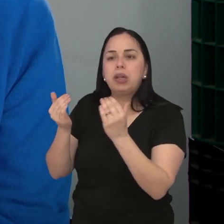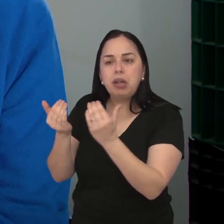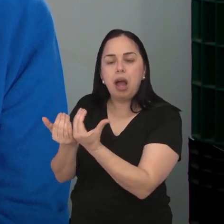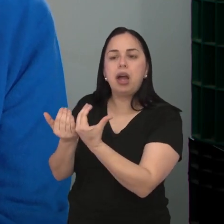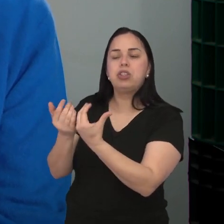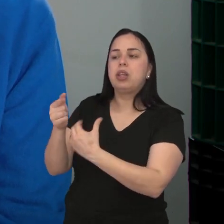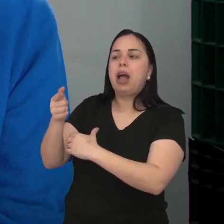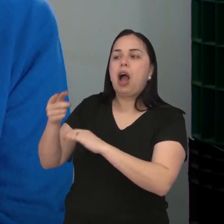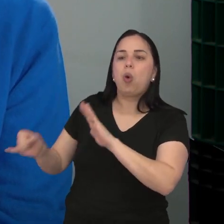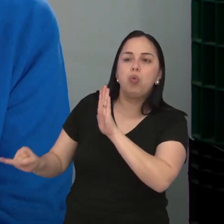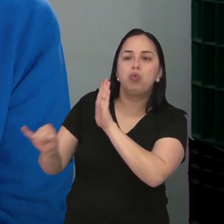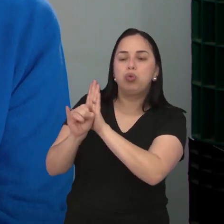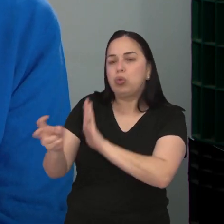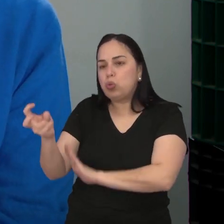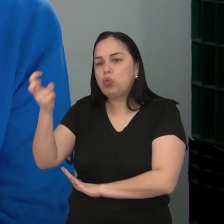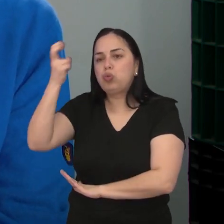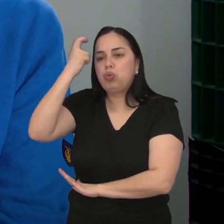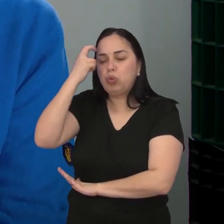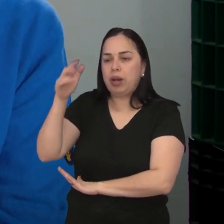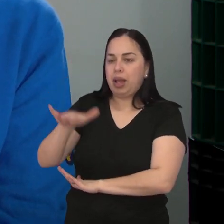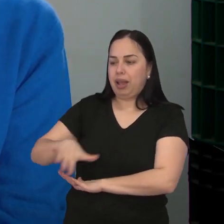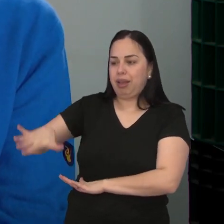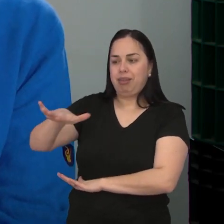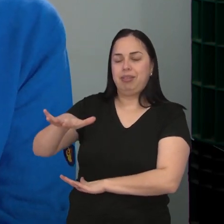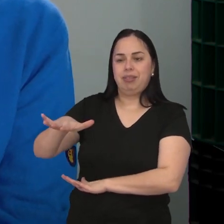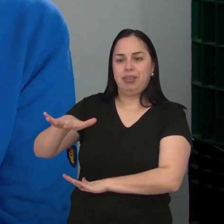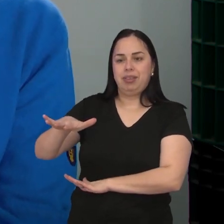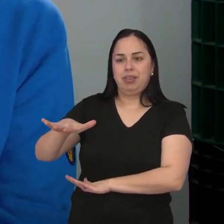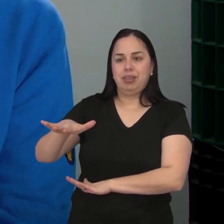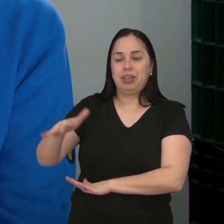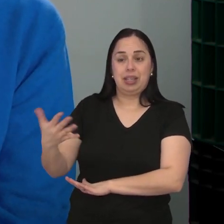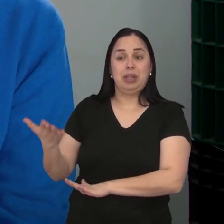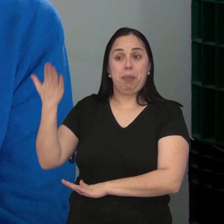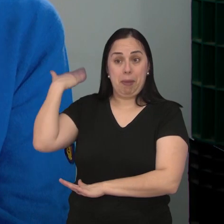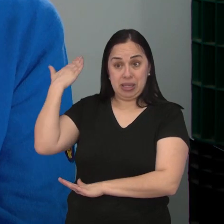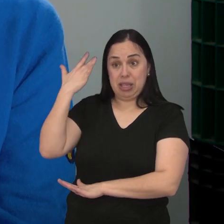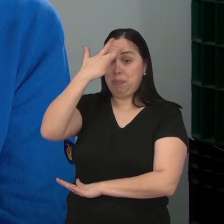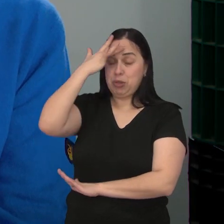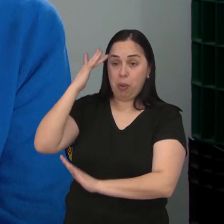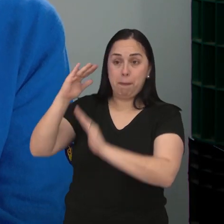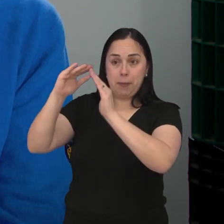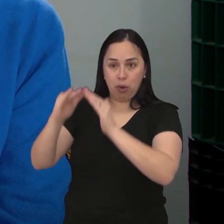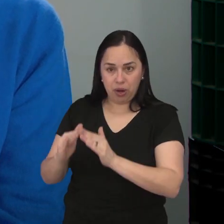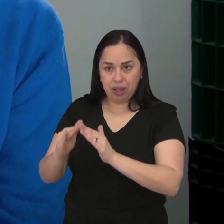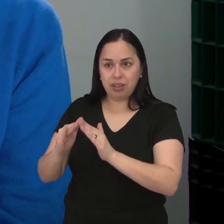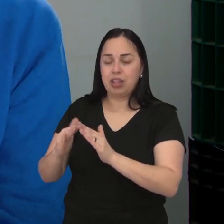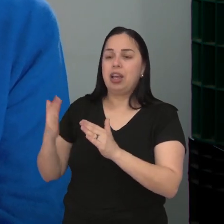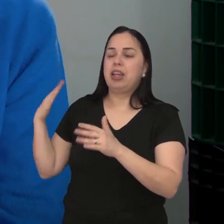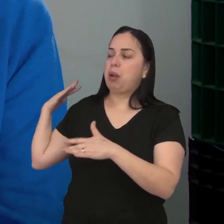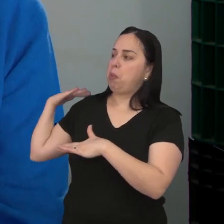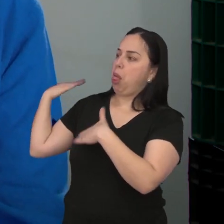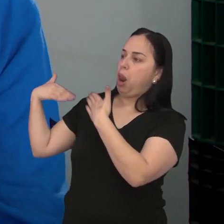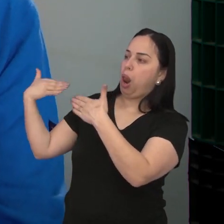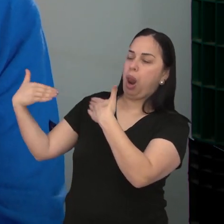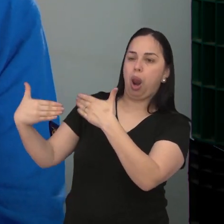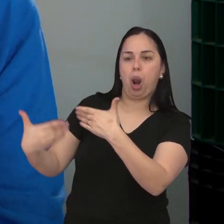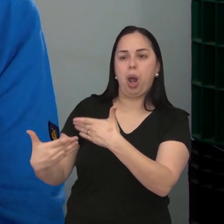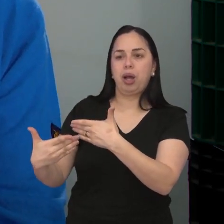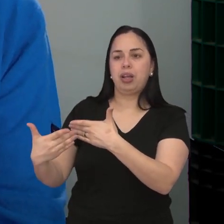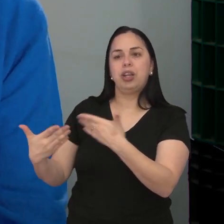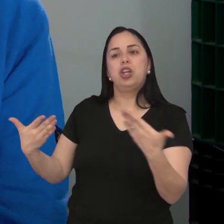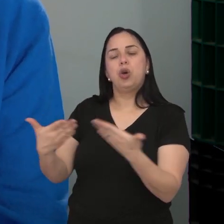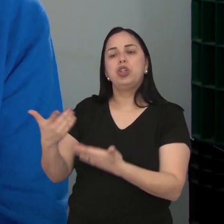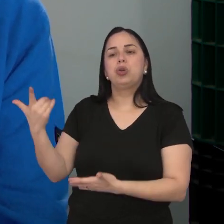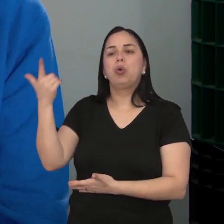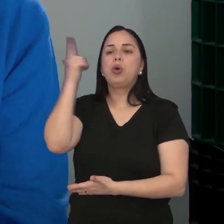ocupa o espaço de ancestrais que ali estavam e que fizeram de tudo para que eu, para que você, para que nós